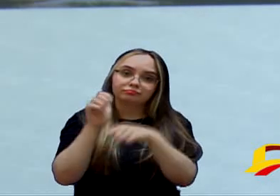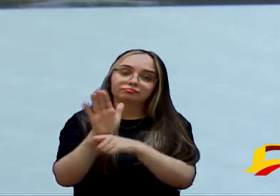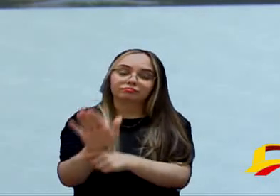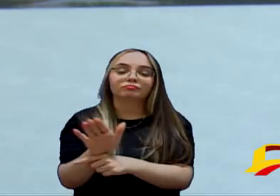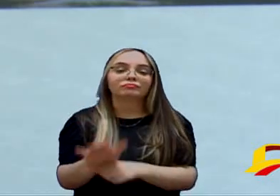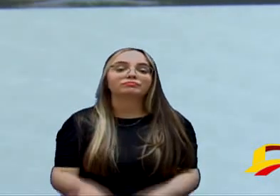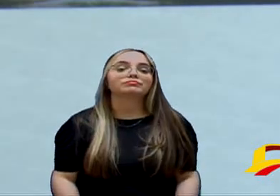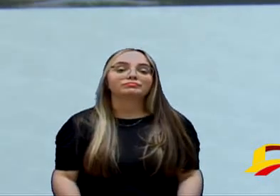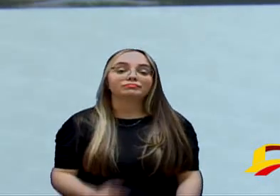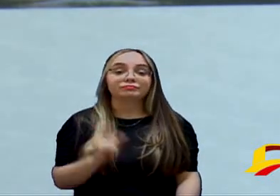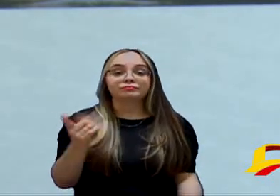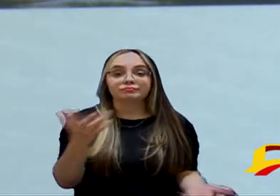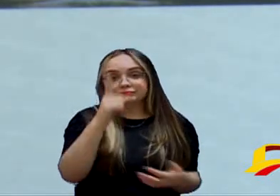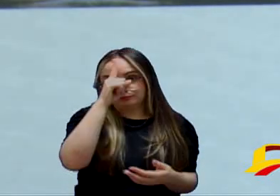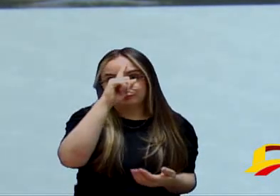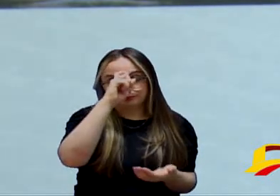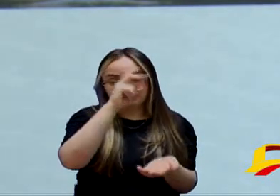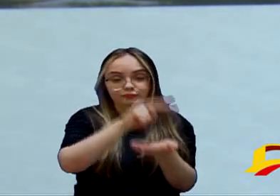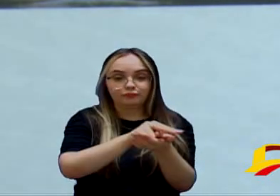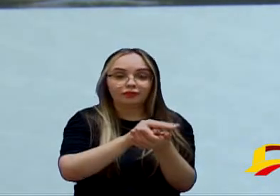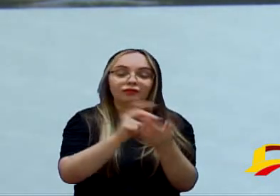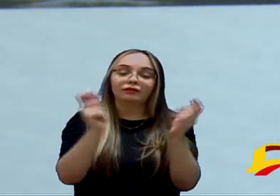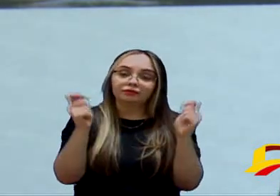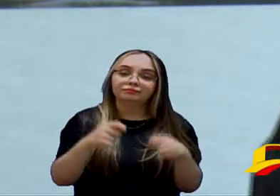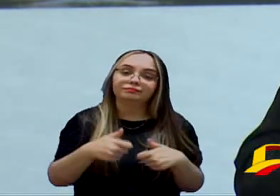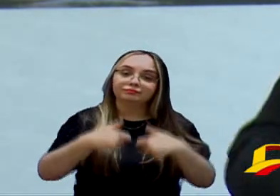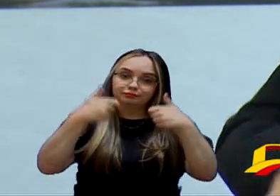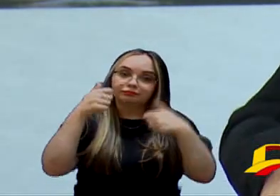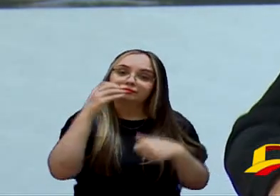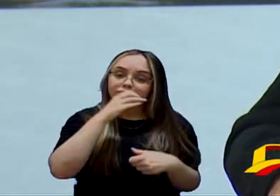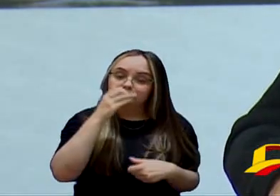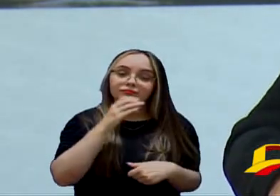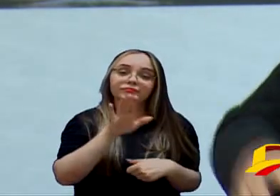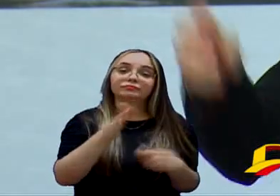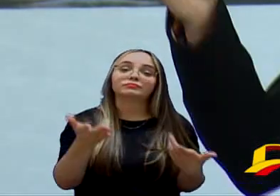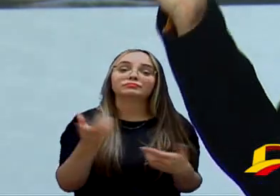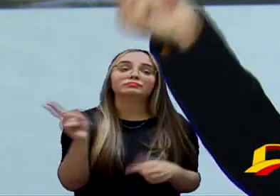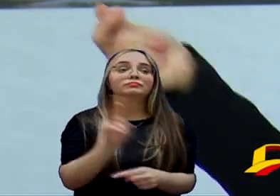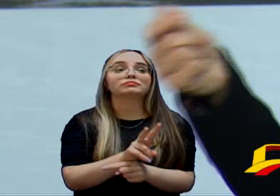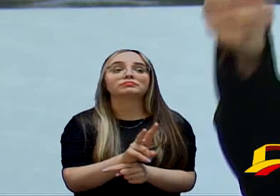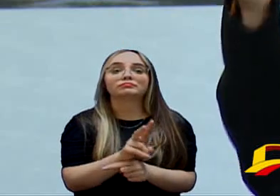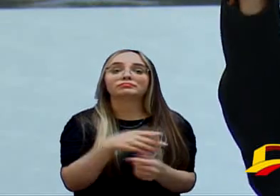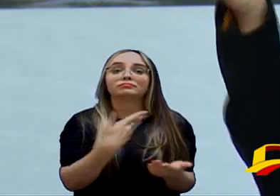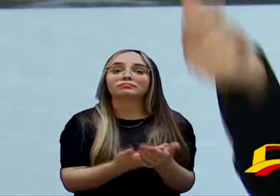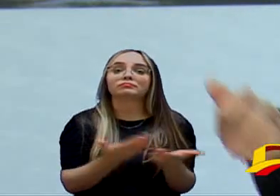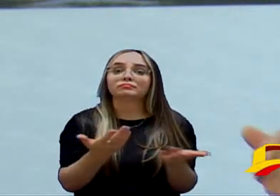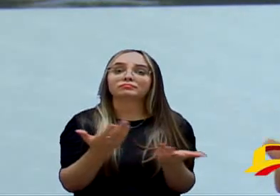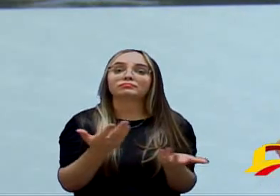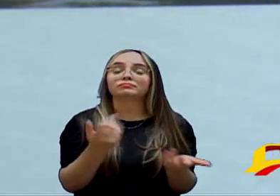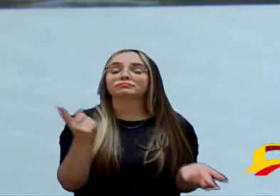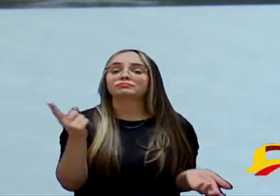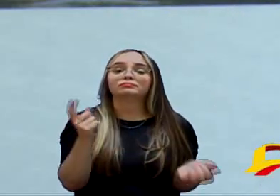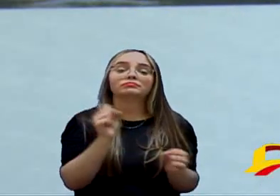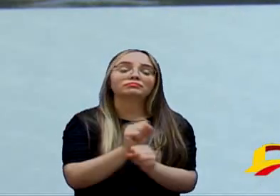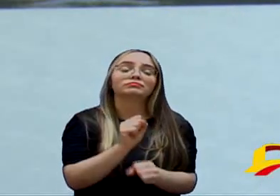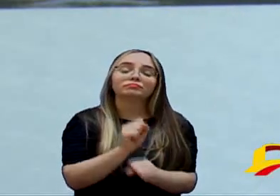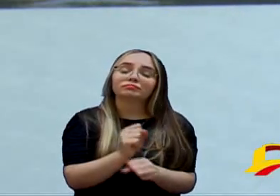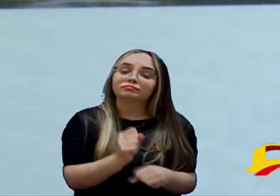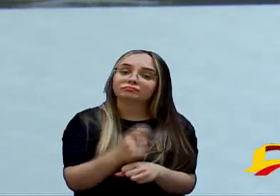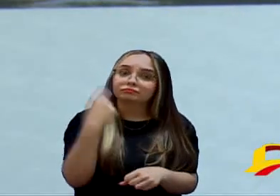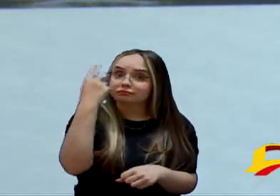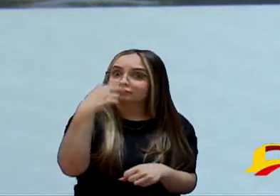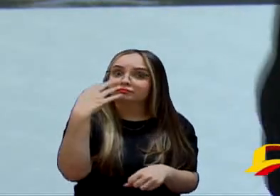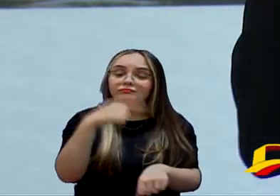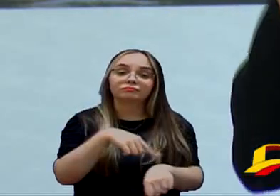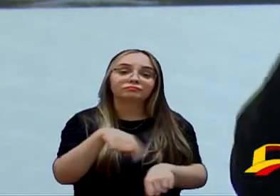aí hospitalizado que ele possa recuperar o quanto antes mas hoje ele tá aguardando mas ele ficou um tempão na UPA